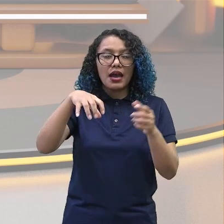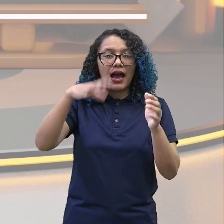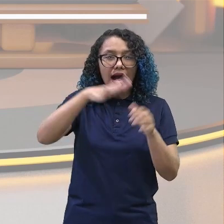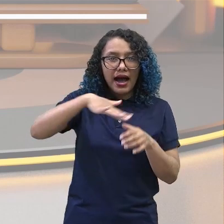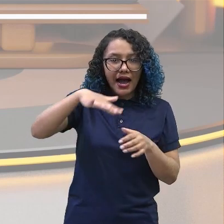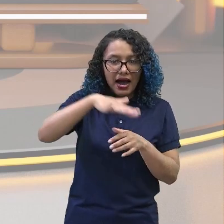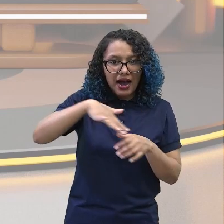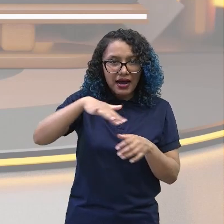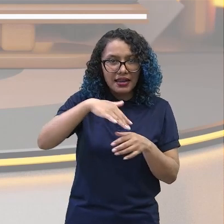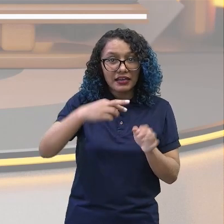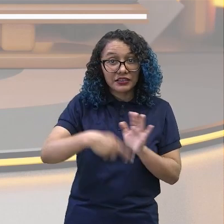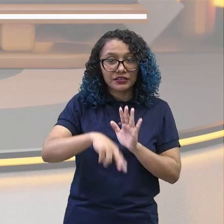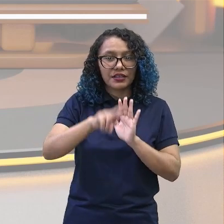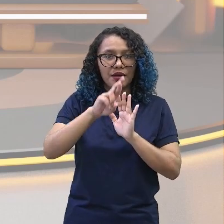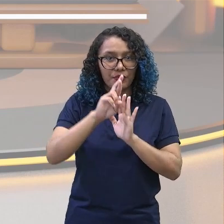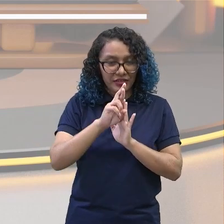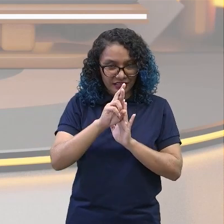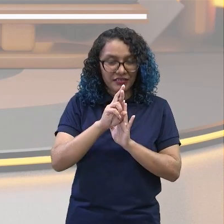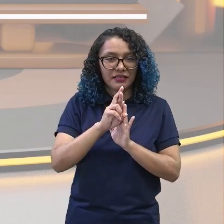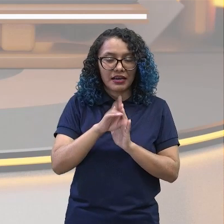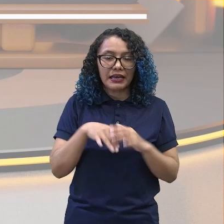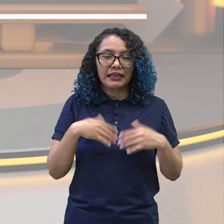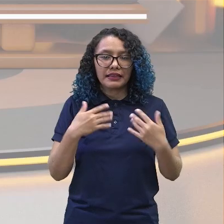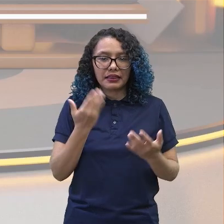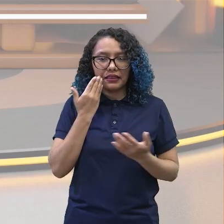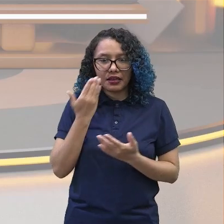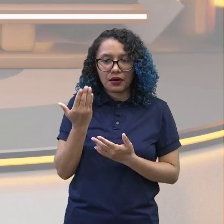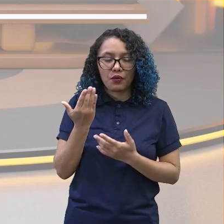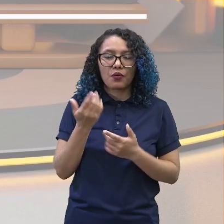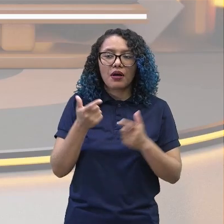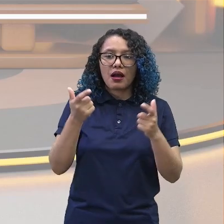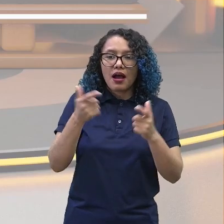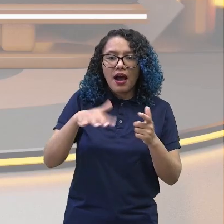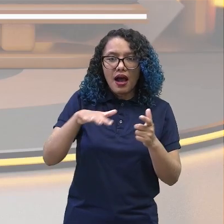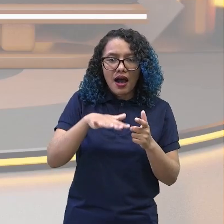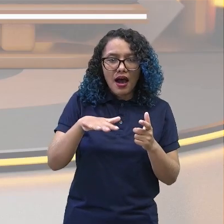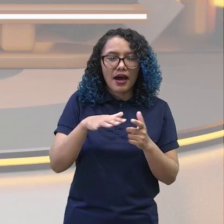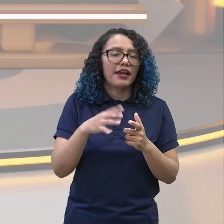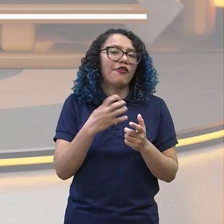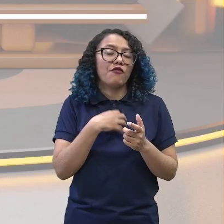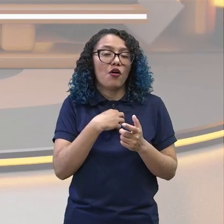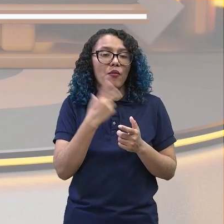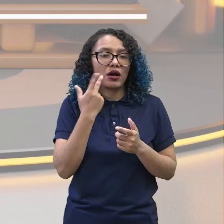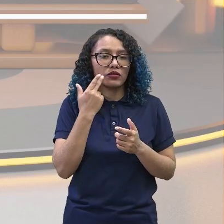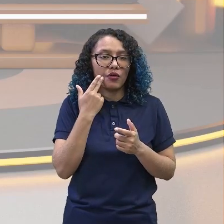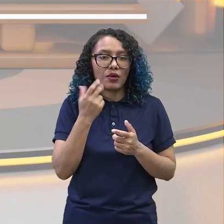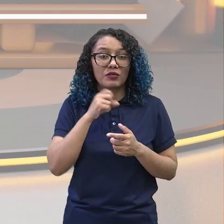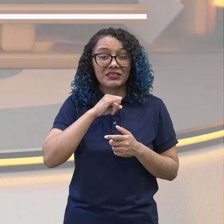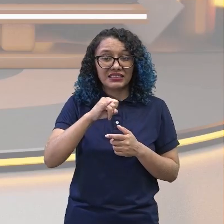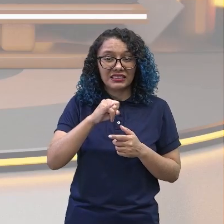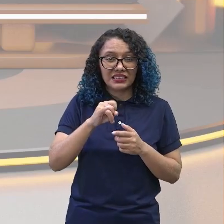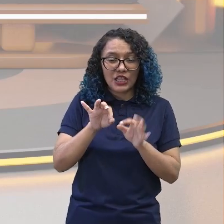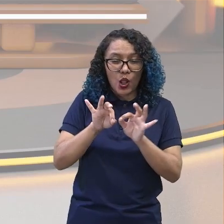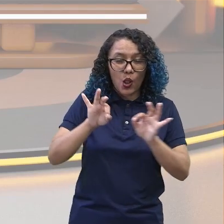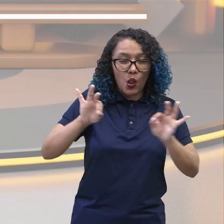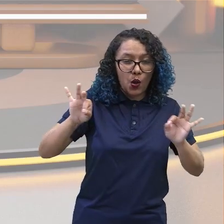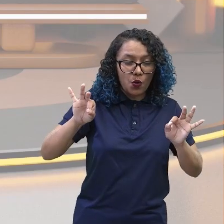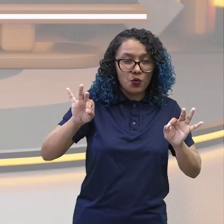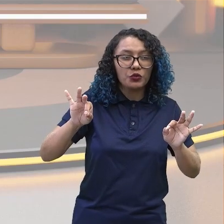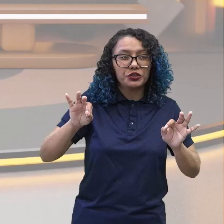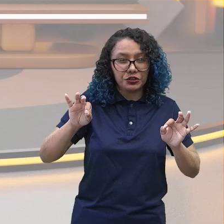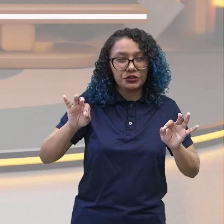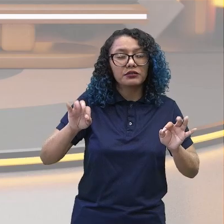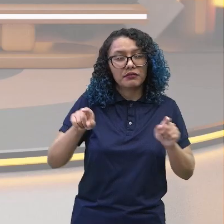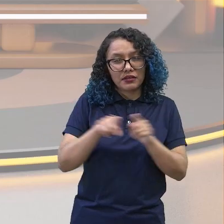área ela tem forma e tamanho mais conservada, e eu vou saindo daí, as distorções vão aumentando conforme eu vou me